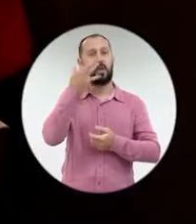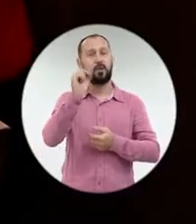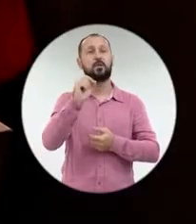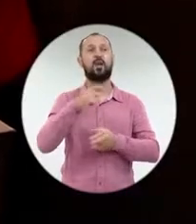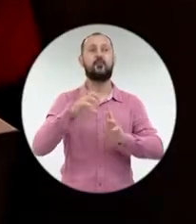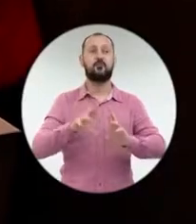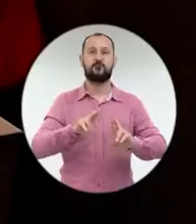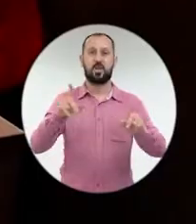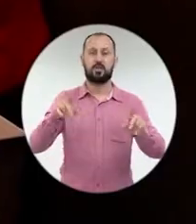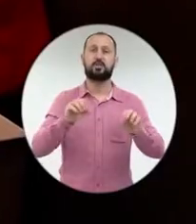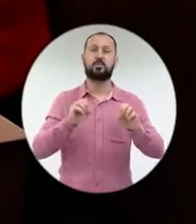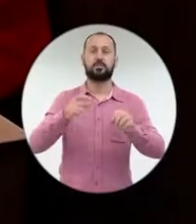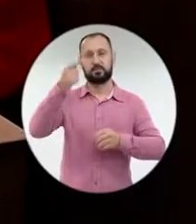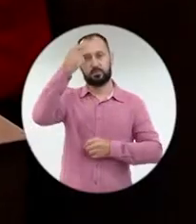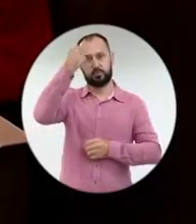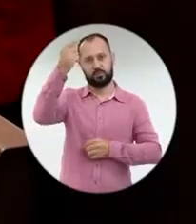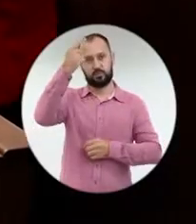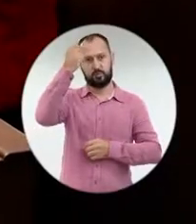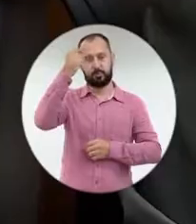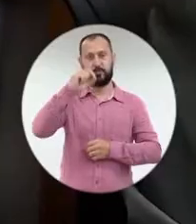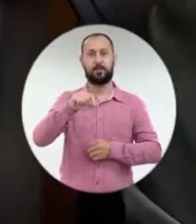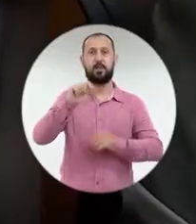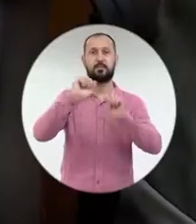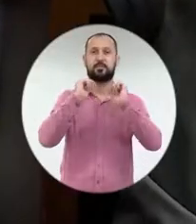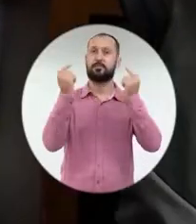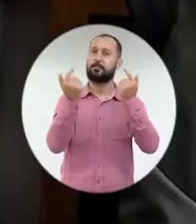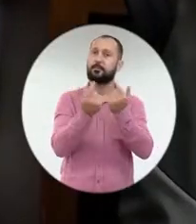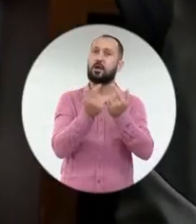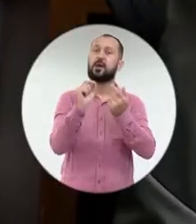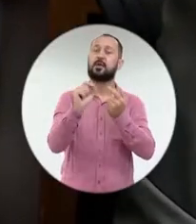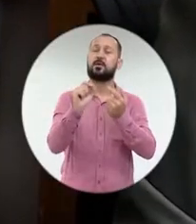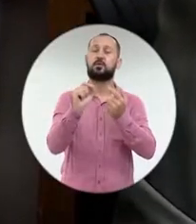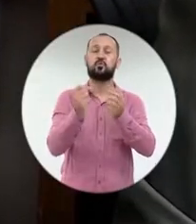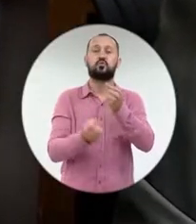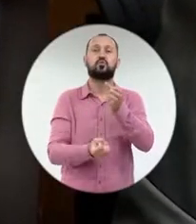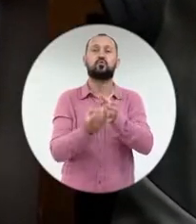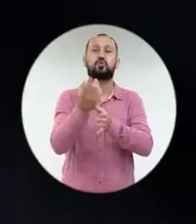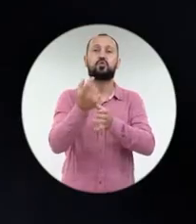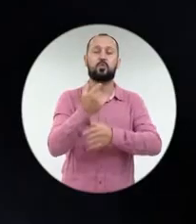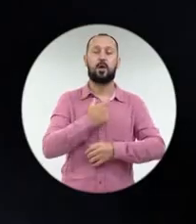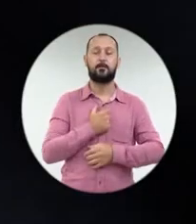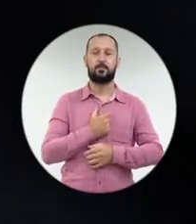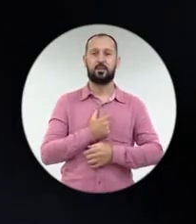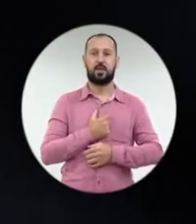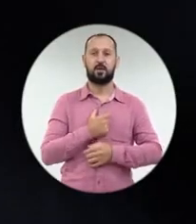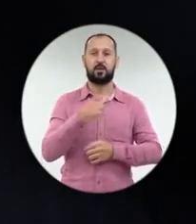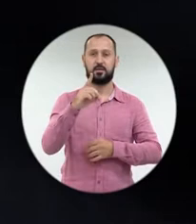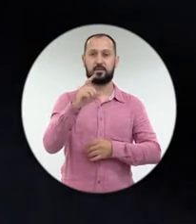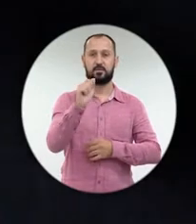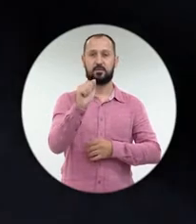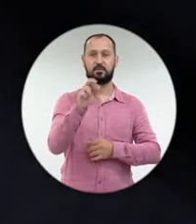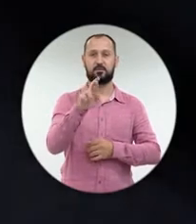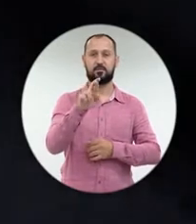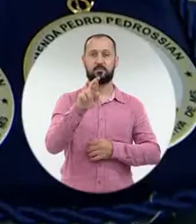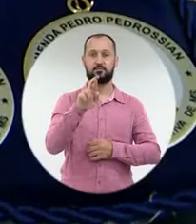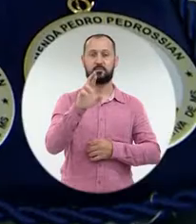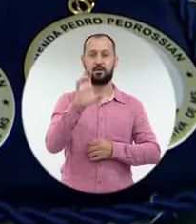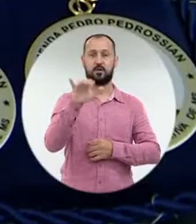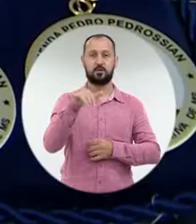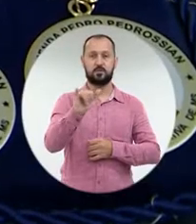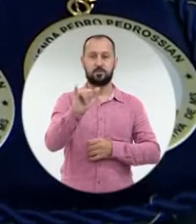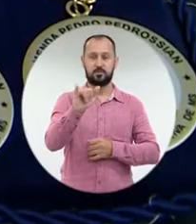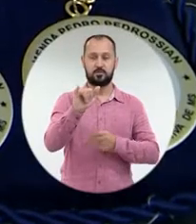atenta a quem faz a diferença no ensino superior, a Assembleia Legislativa instituiu a medalha Darcy Ribeiro e